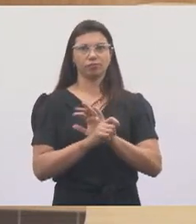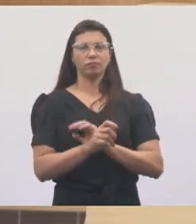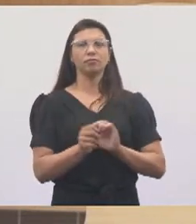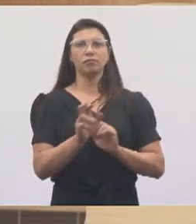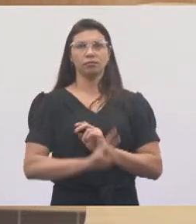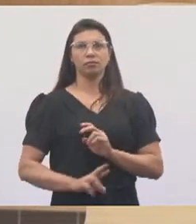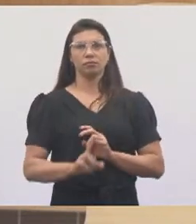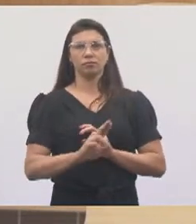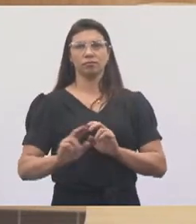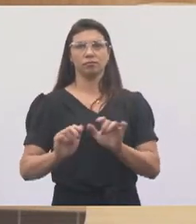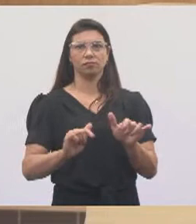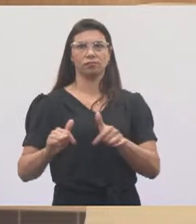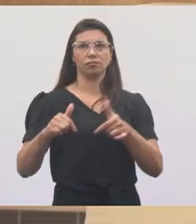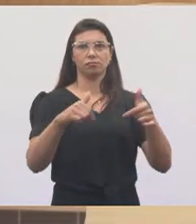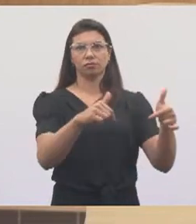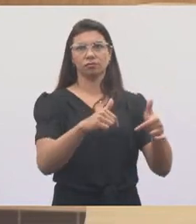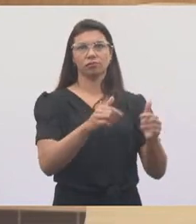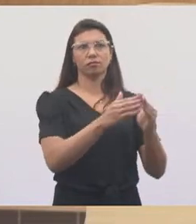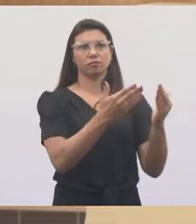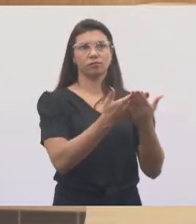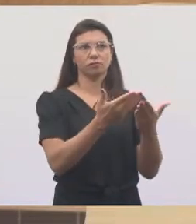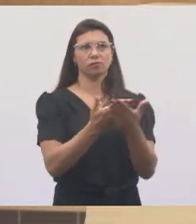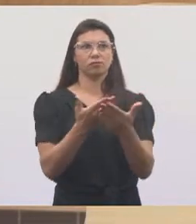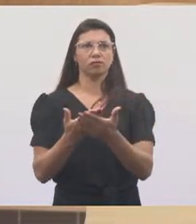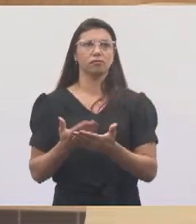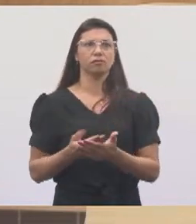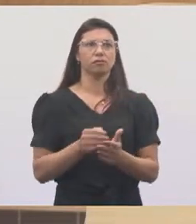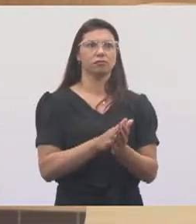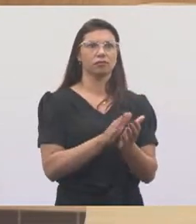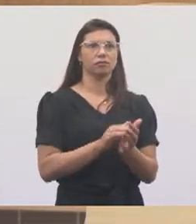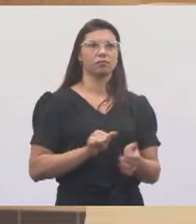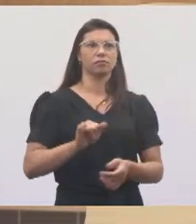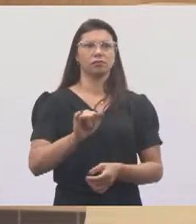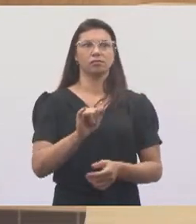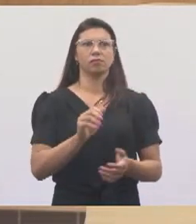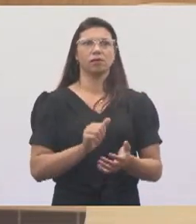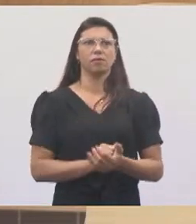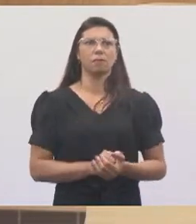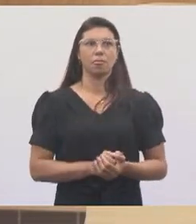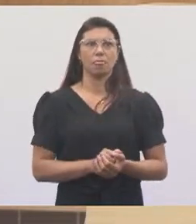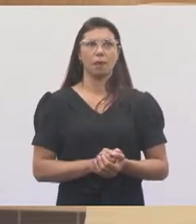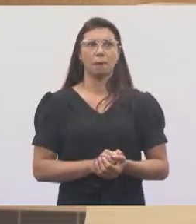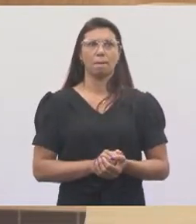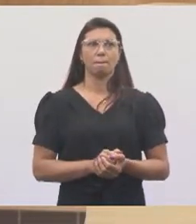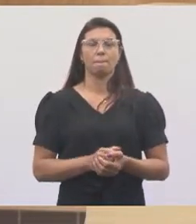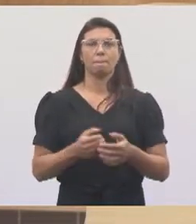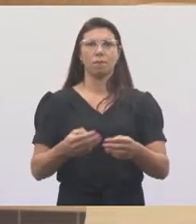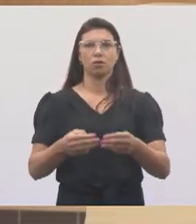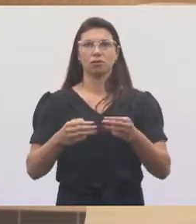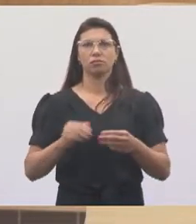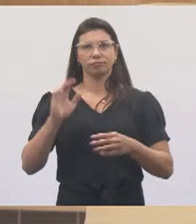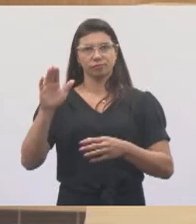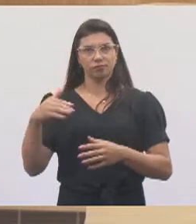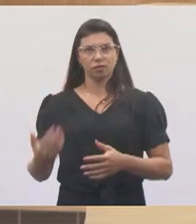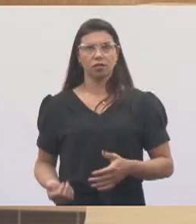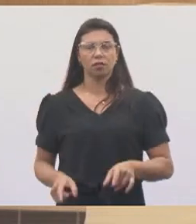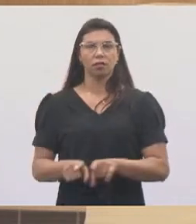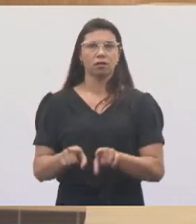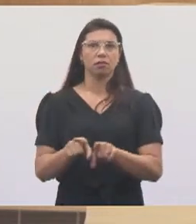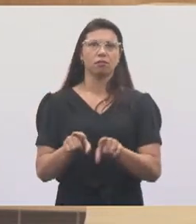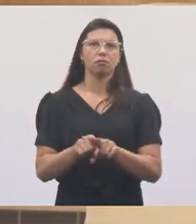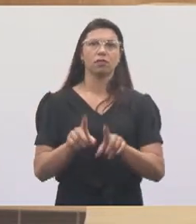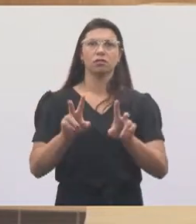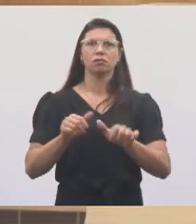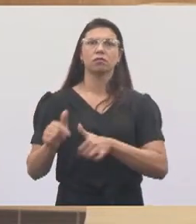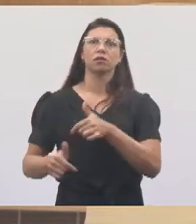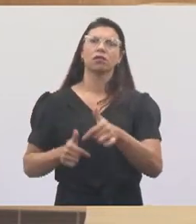campanha de combate à droga nas escolas do município, de 12 de agosto de 1999. Moção congratulatória pelos relevantes